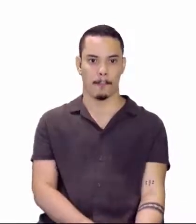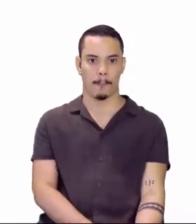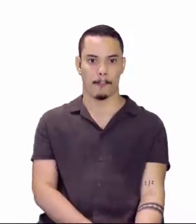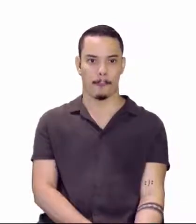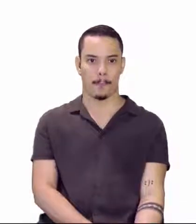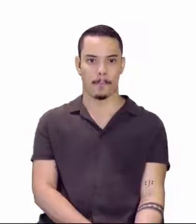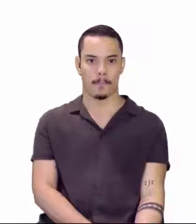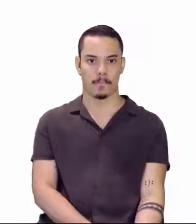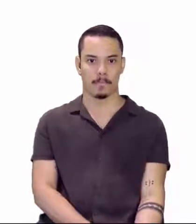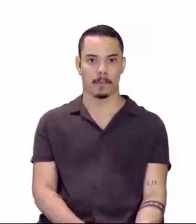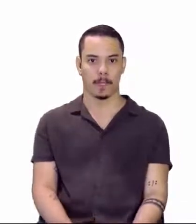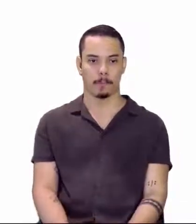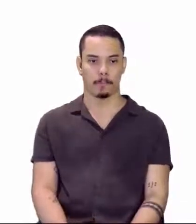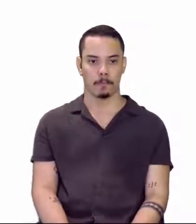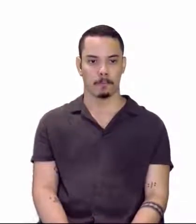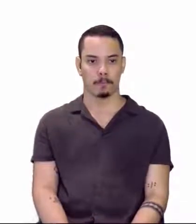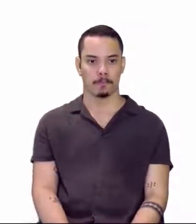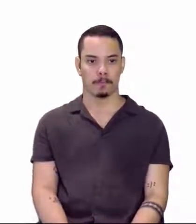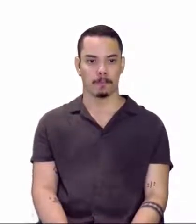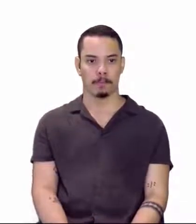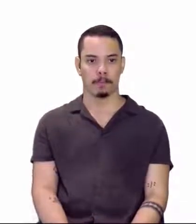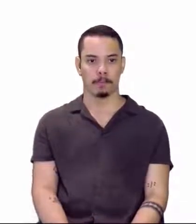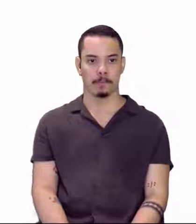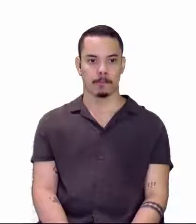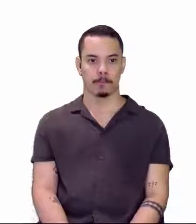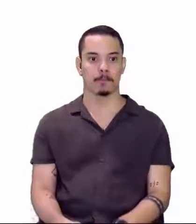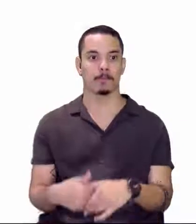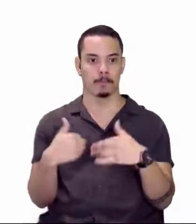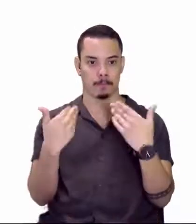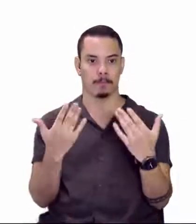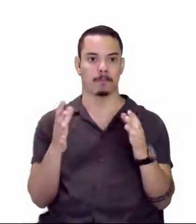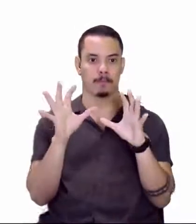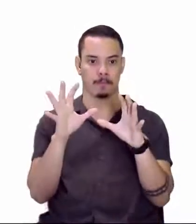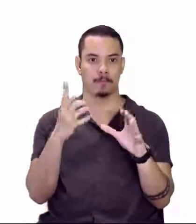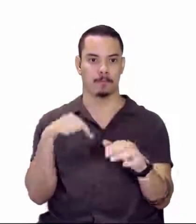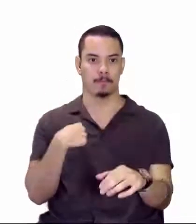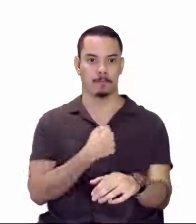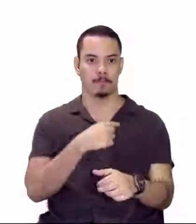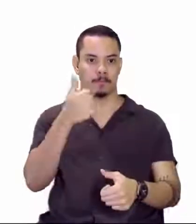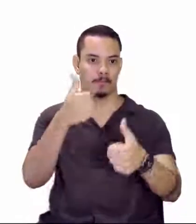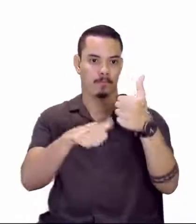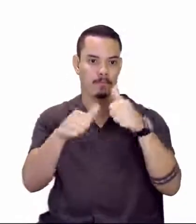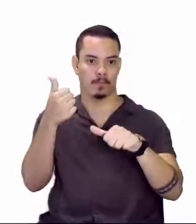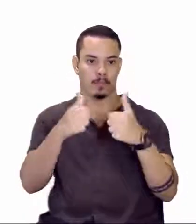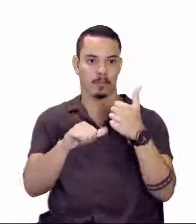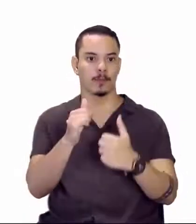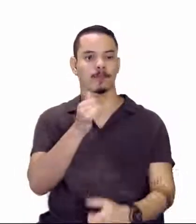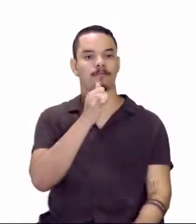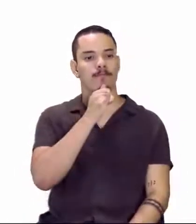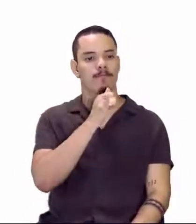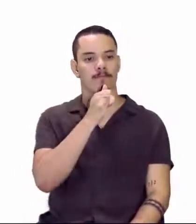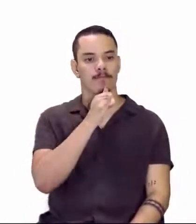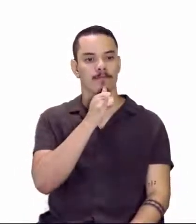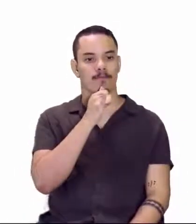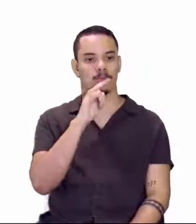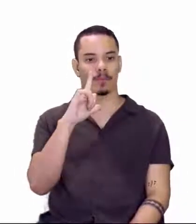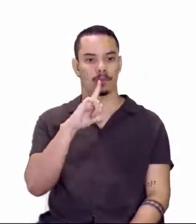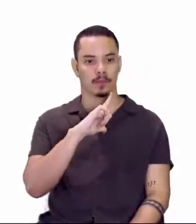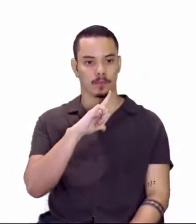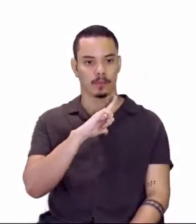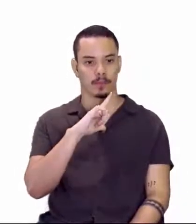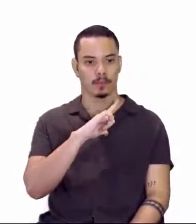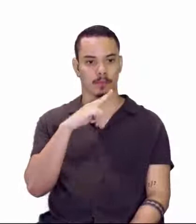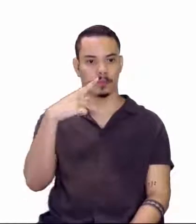tabela periódica. Sendo assim, vamos verificar esse exemplo. Nós temos o potássio,